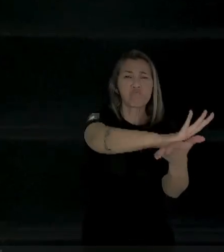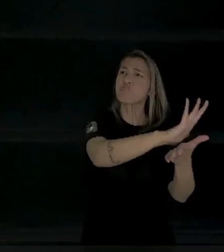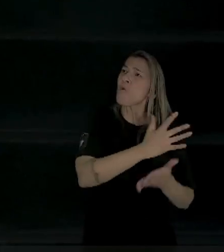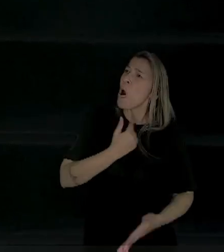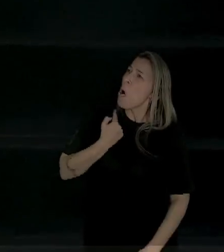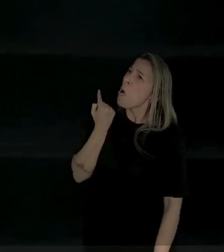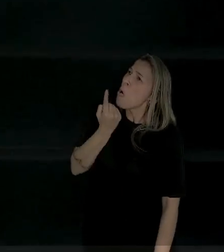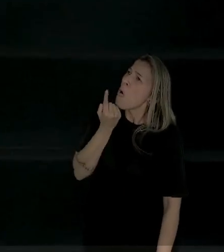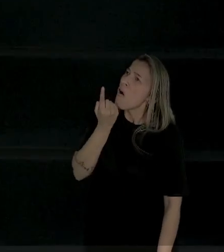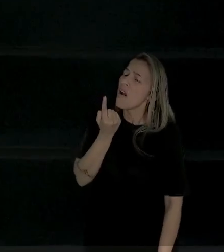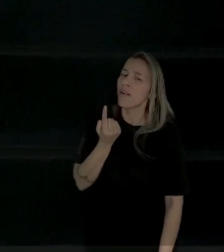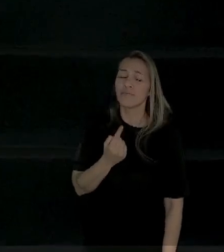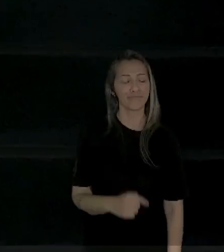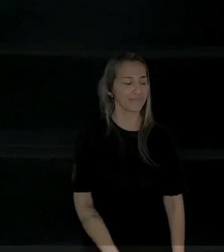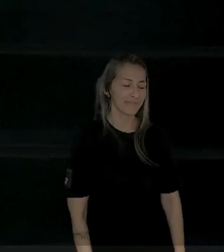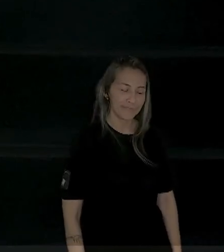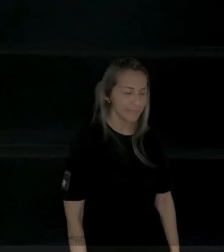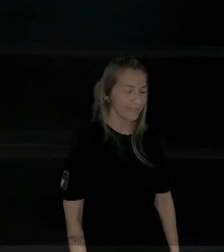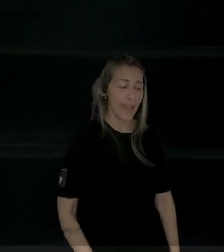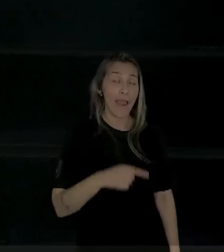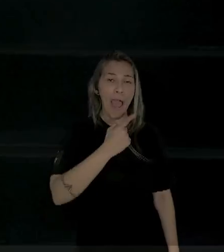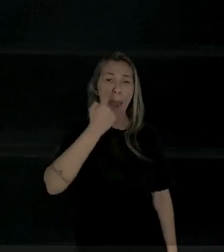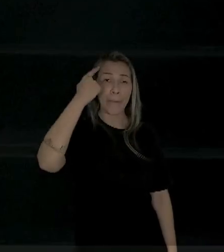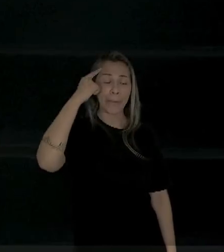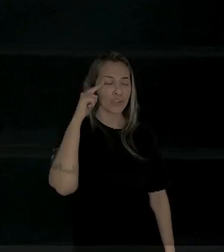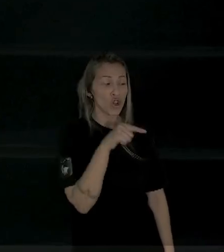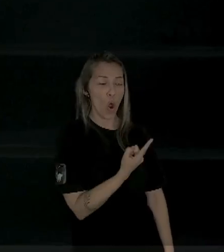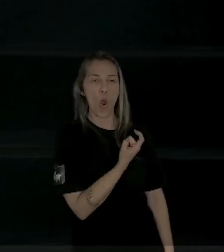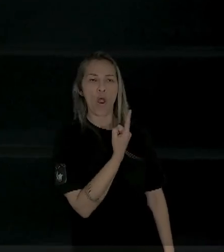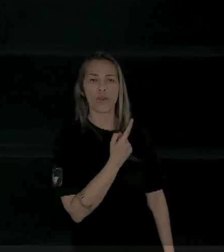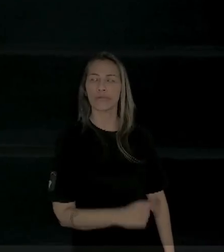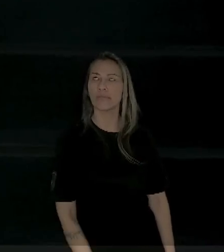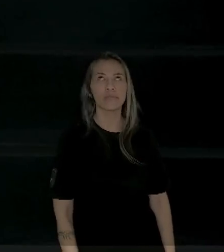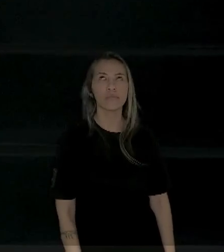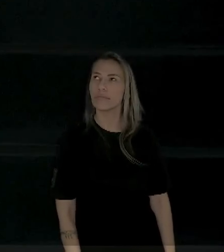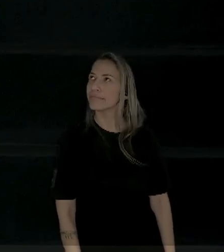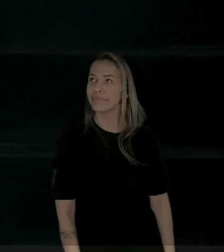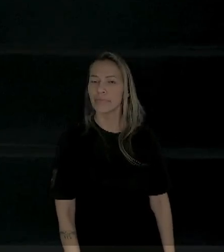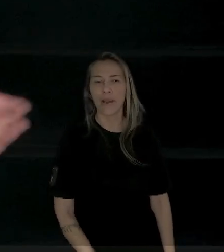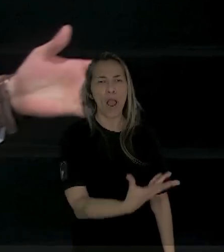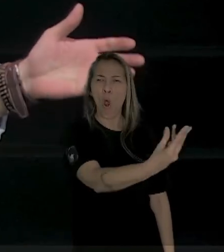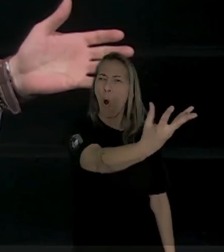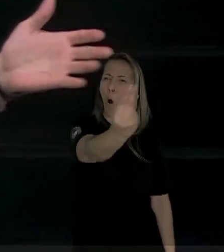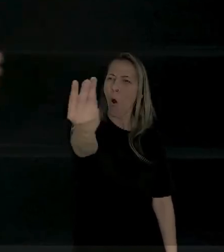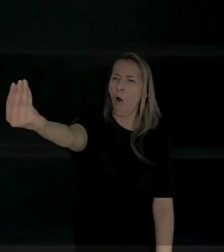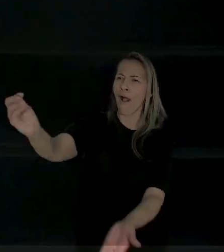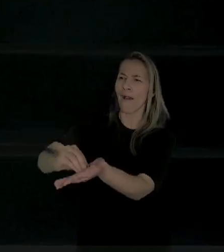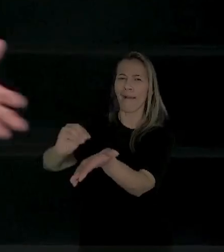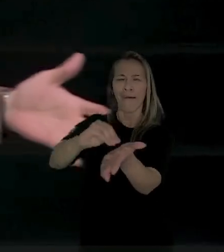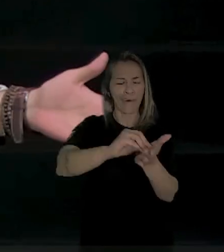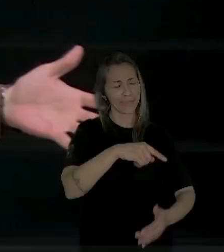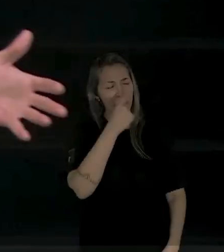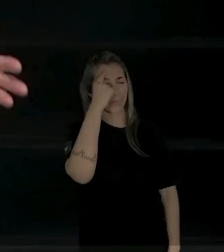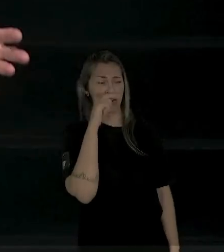dobraram. Você está se achando a última bolacha do pacote, né, Elias? Você está achando que a minha obra, só você? Então quer dizer que